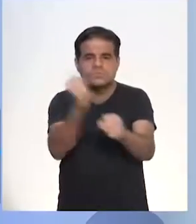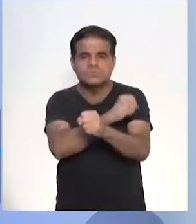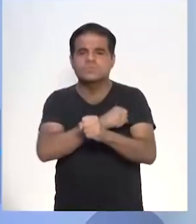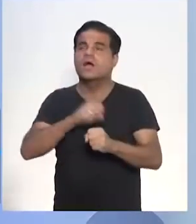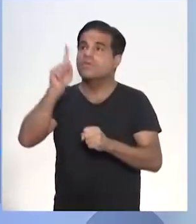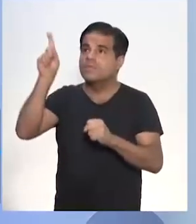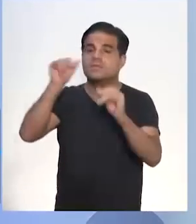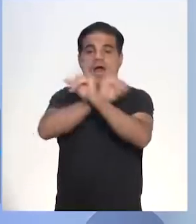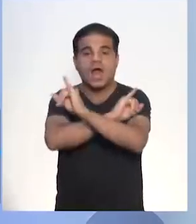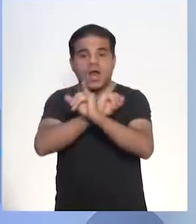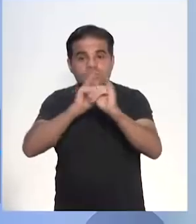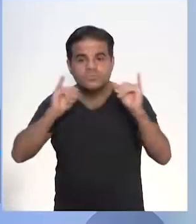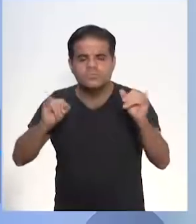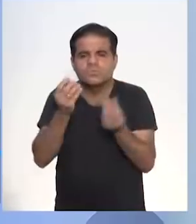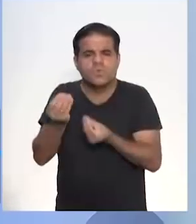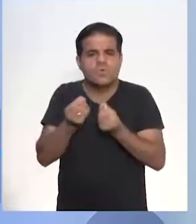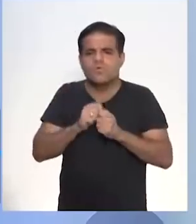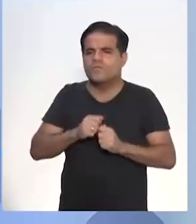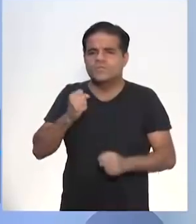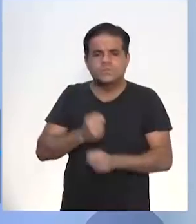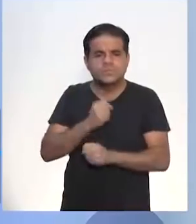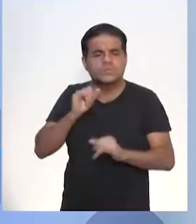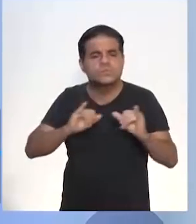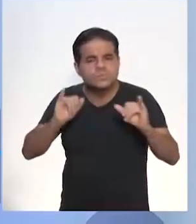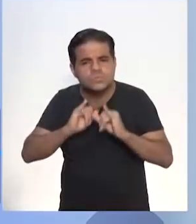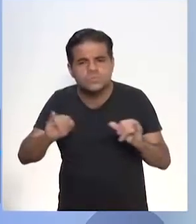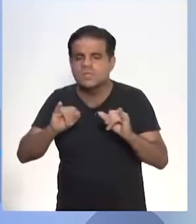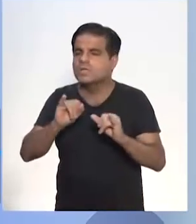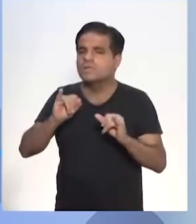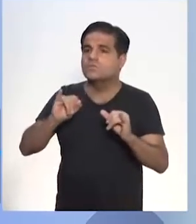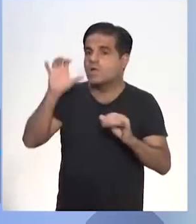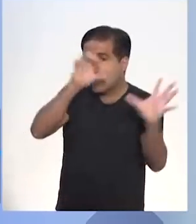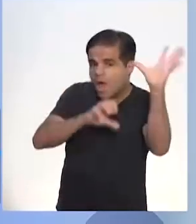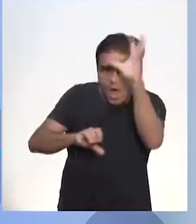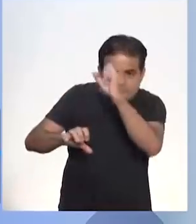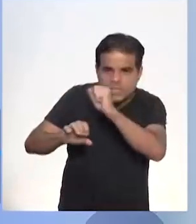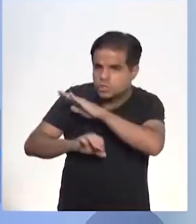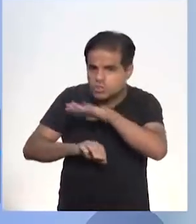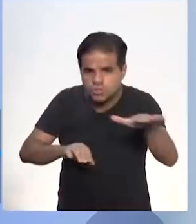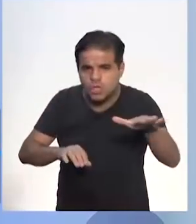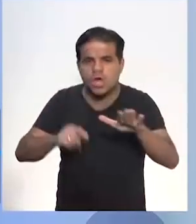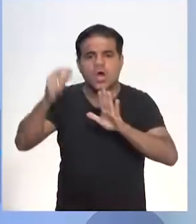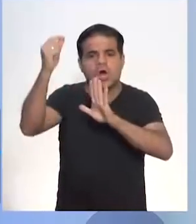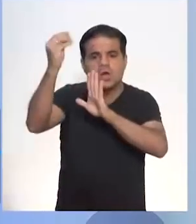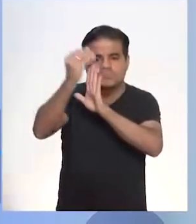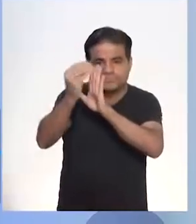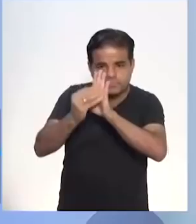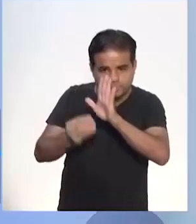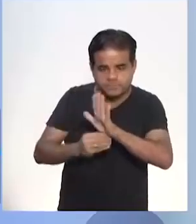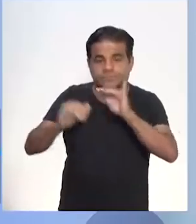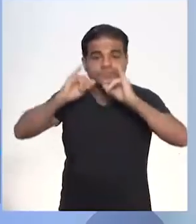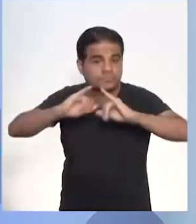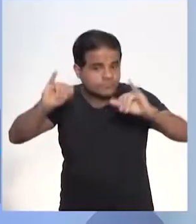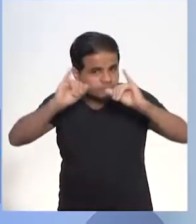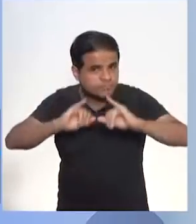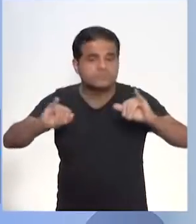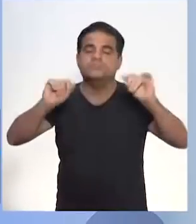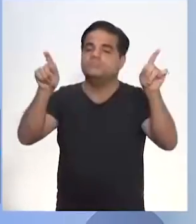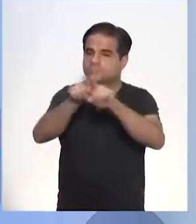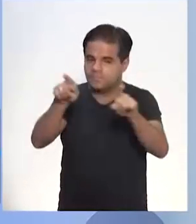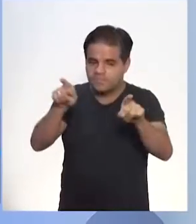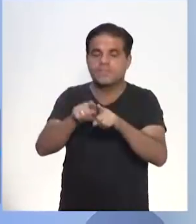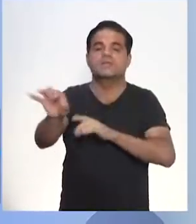desse anúncio publicitário. Como que eu vou construir? Então, vocês não vão só aprender quais são os itens do anúncio publicitário, mas também